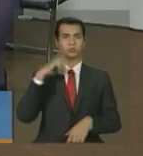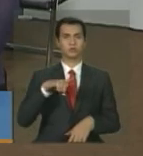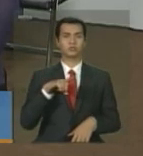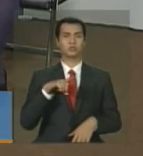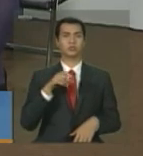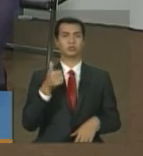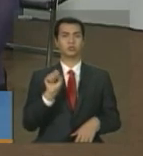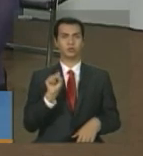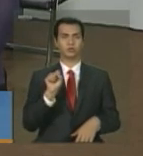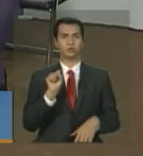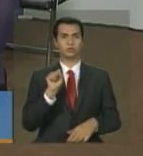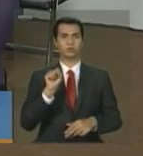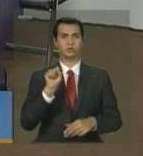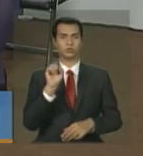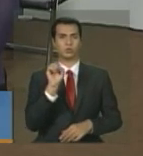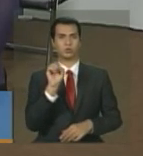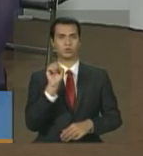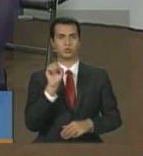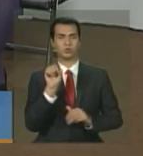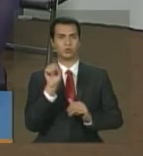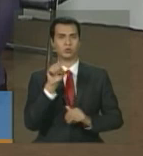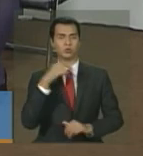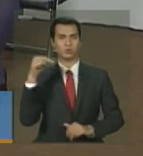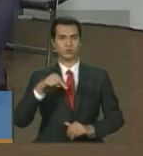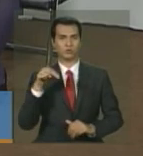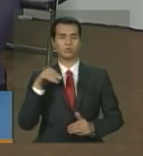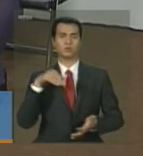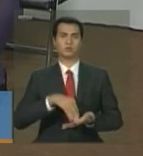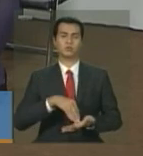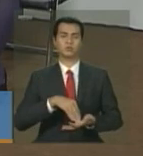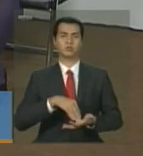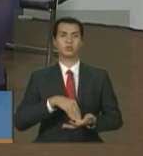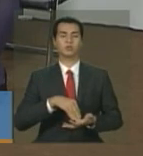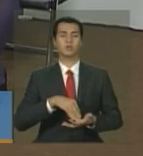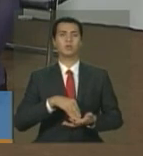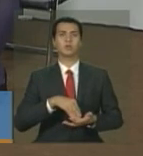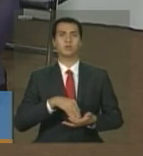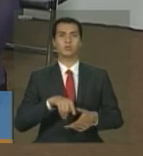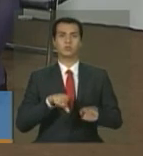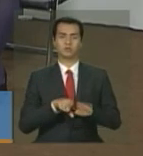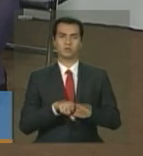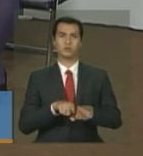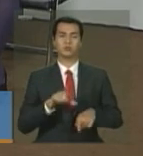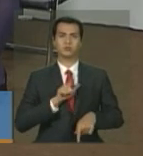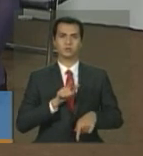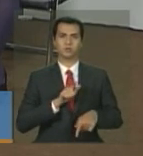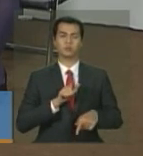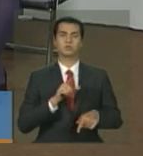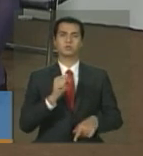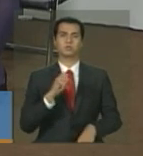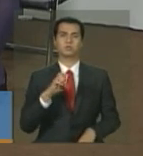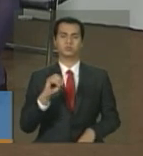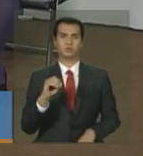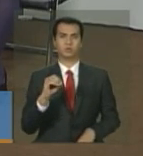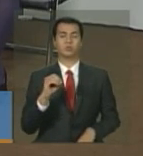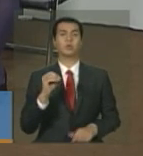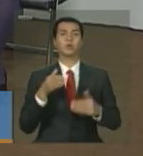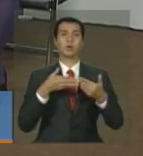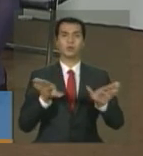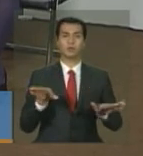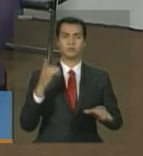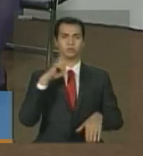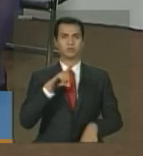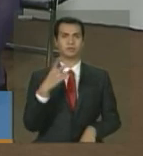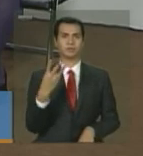depois desse nós temos o sucesso creas que ao centro de referência especializado da assistência social que abriu em Três de